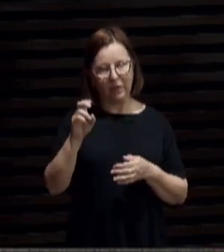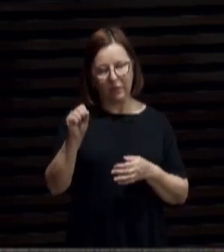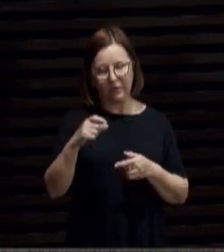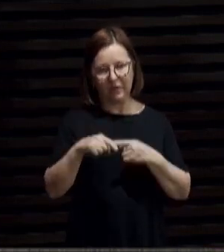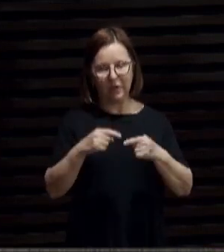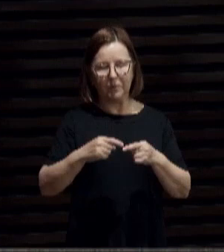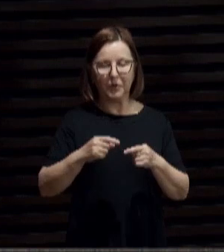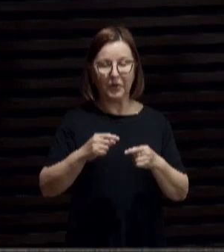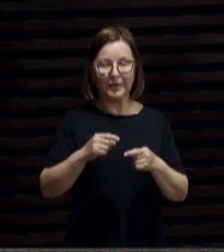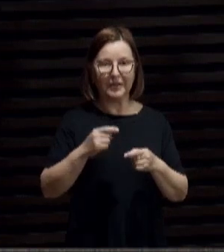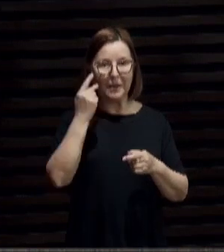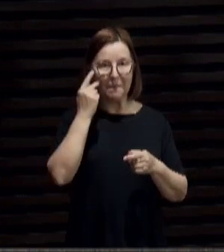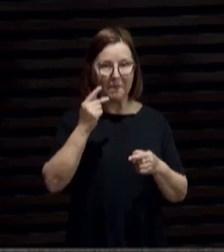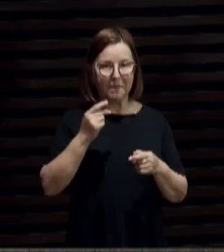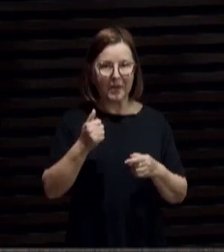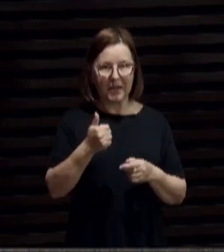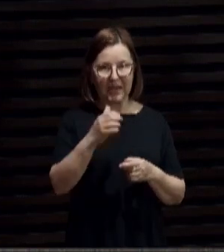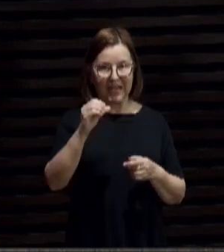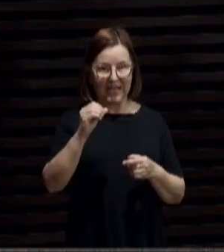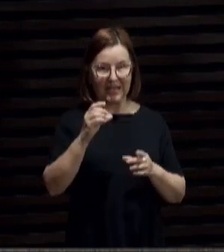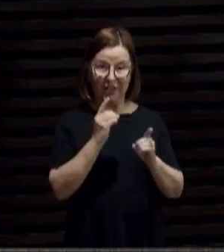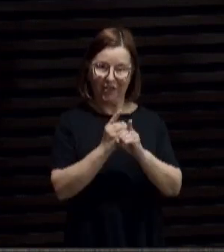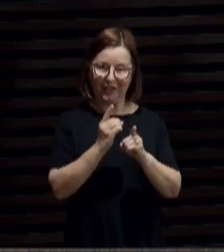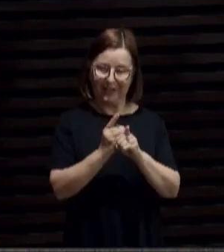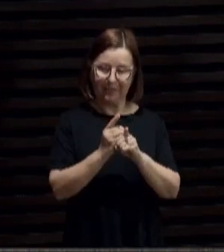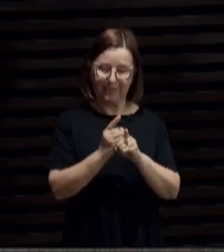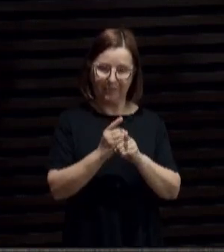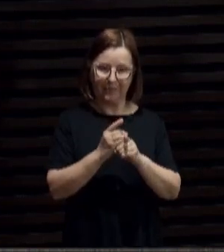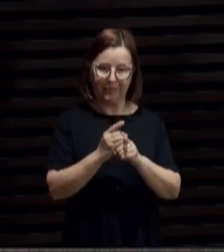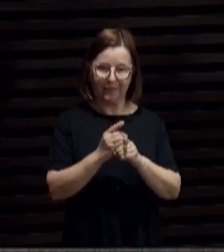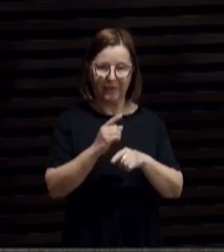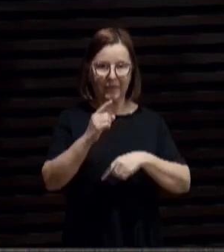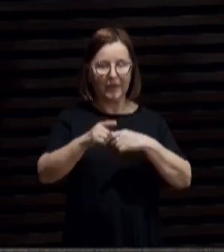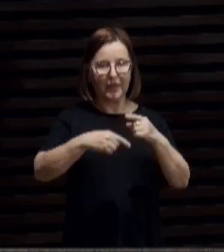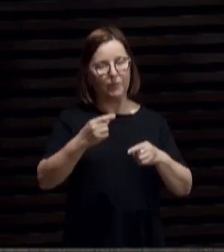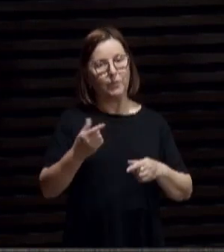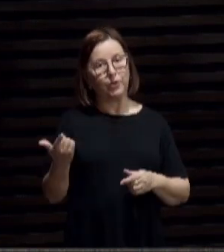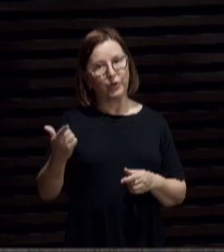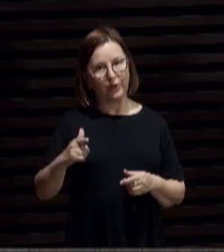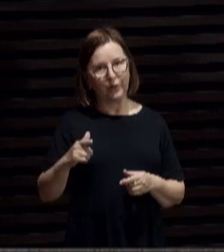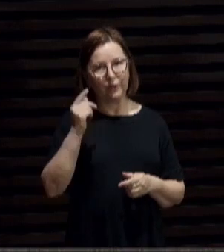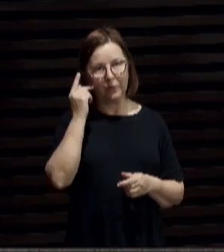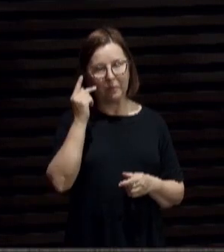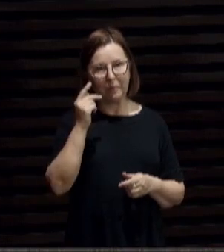7 dias depois ele aparece de novo aos discípulos, aos 11 agora.